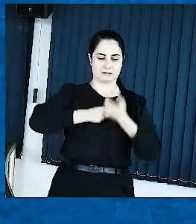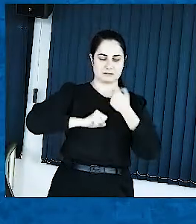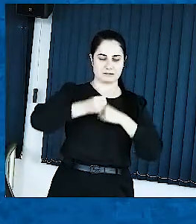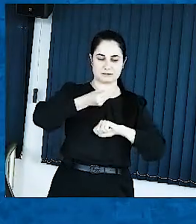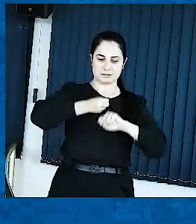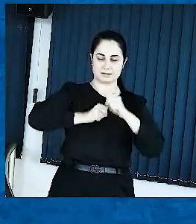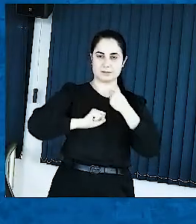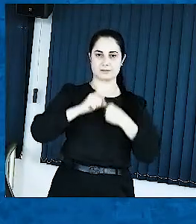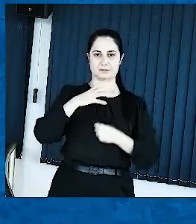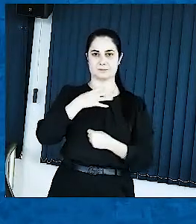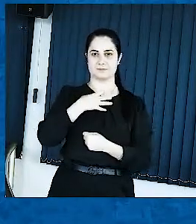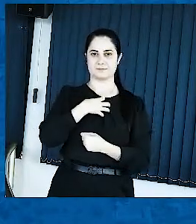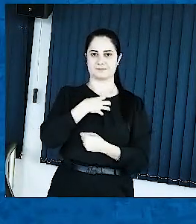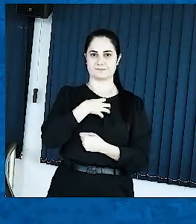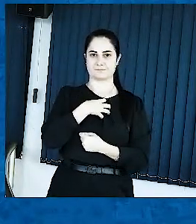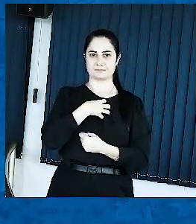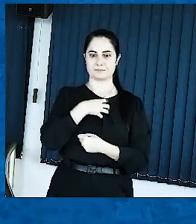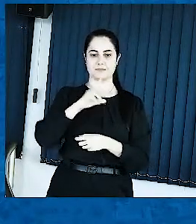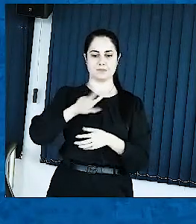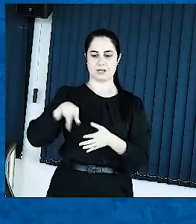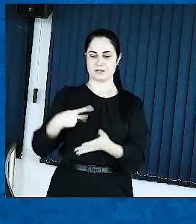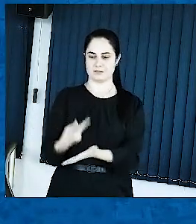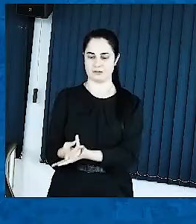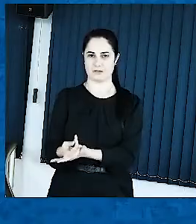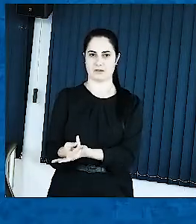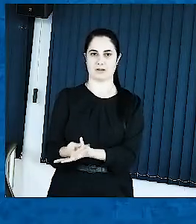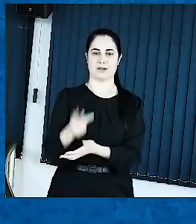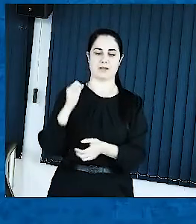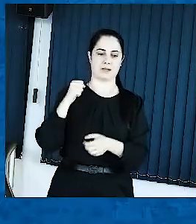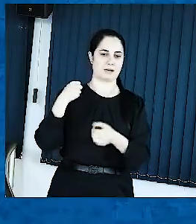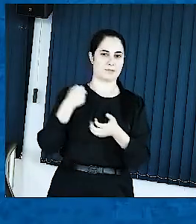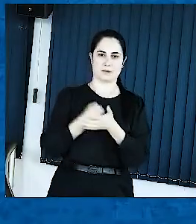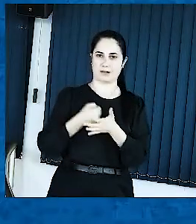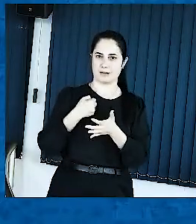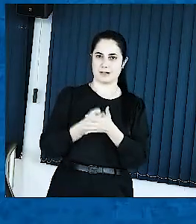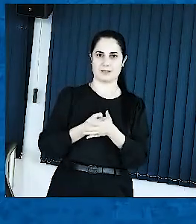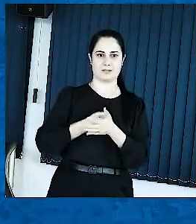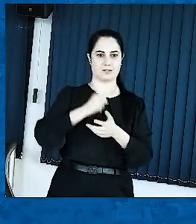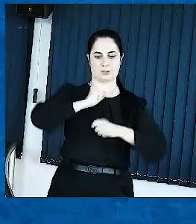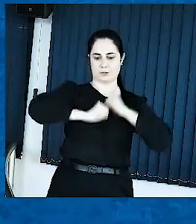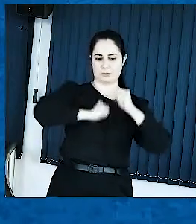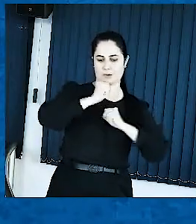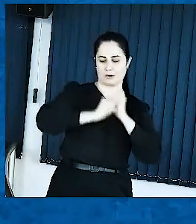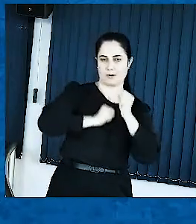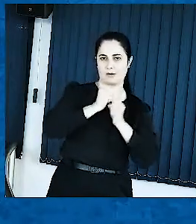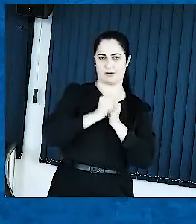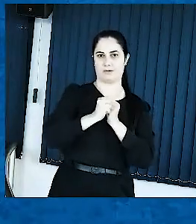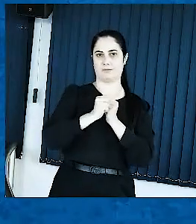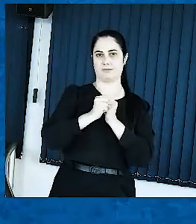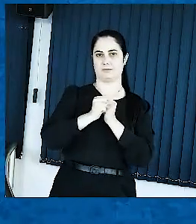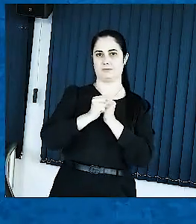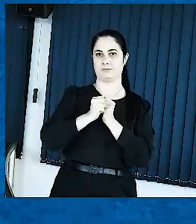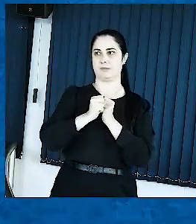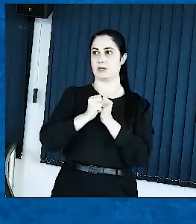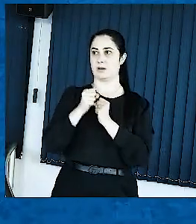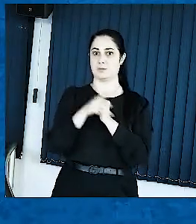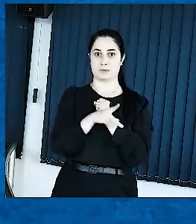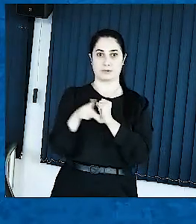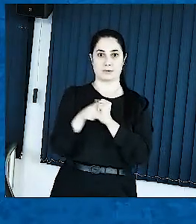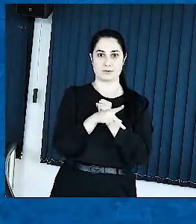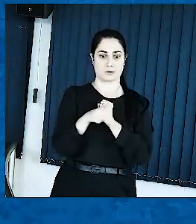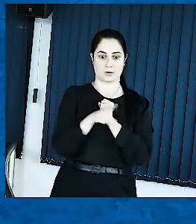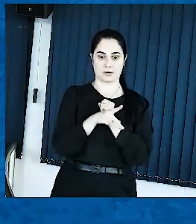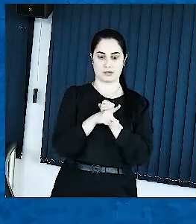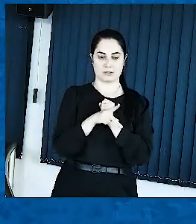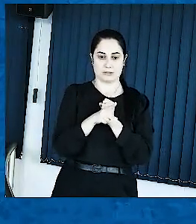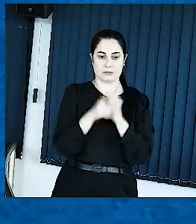que as crianças têm, muitas vezes se jogam no chão, se batem, saem correndo, fazem fuga. E o professor, muitas vezes,